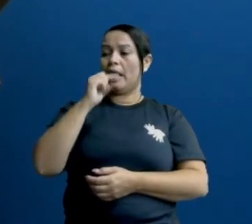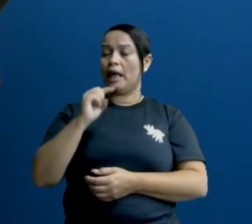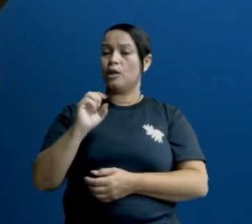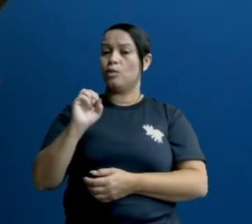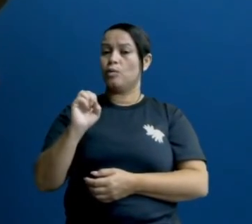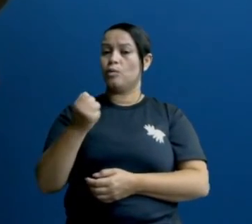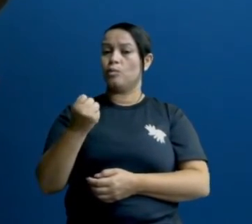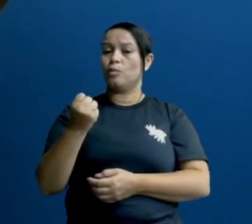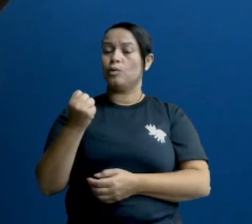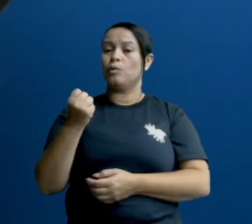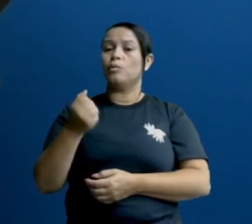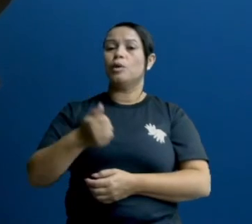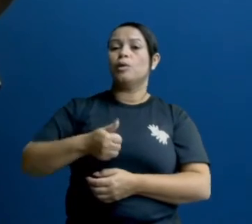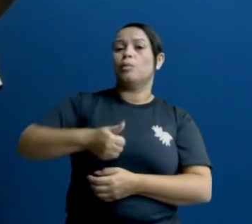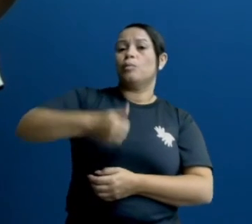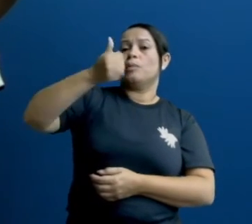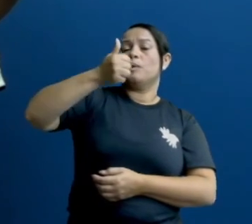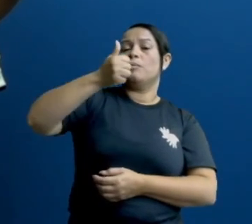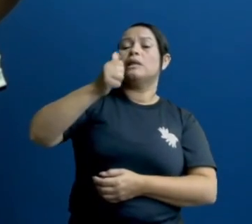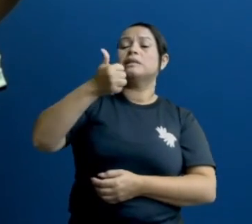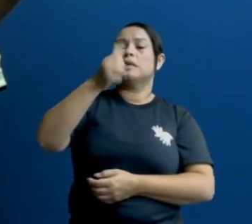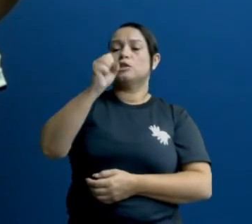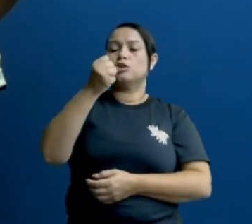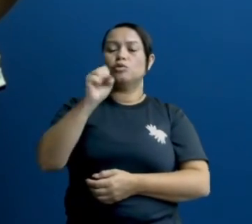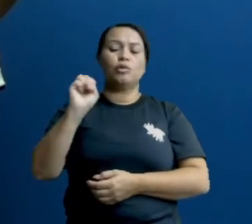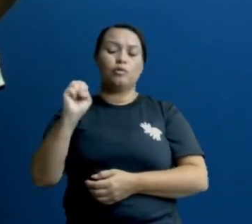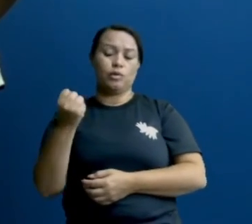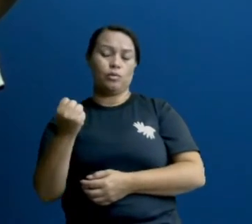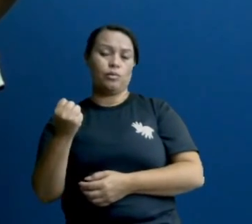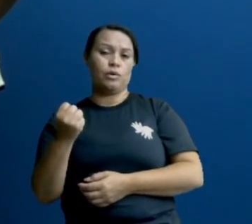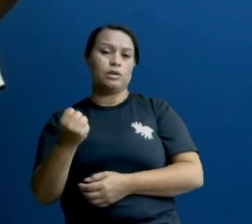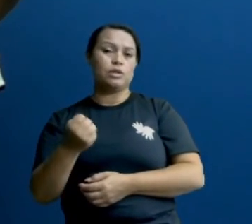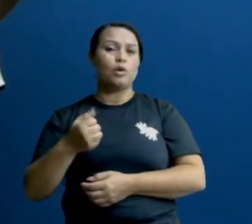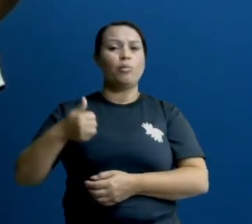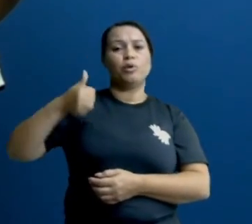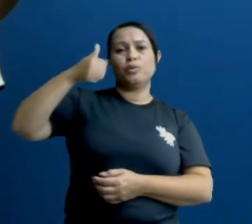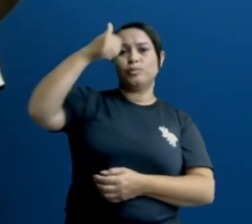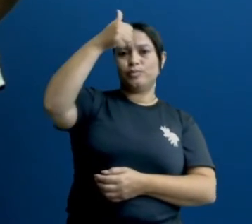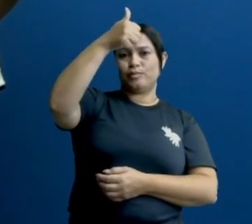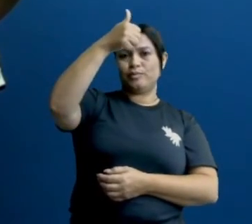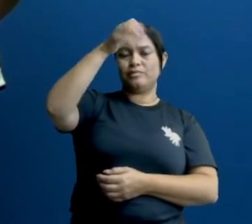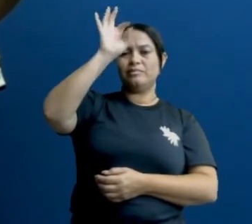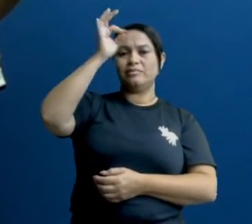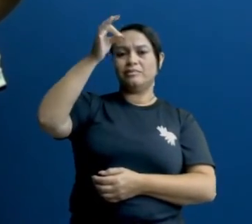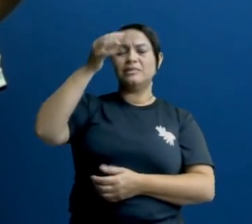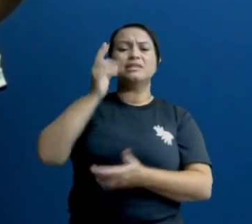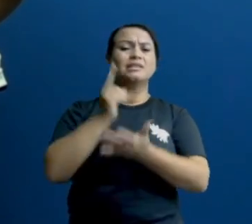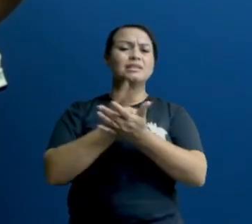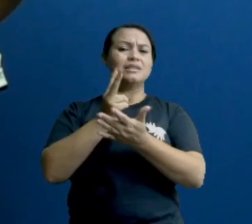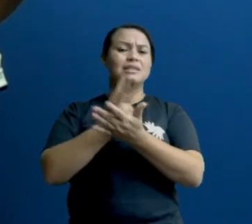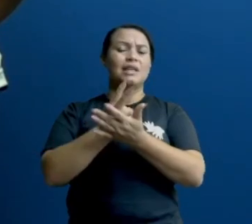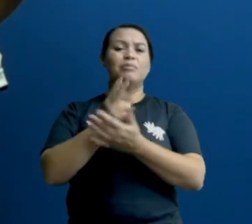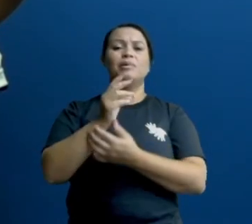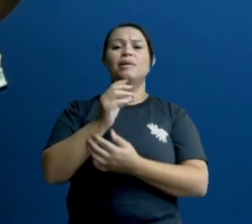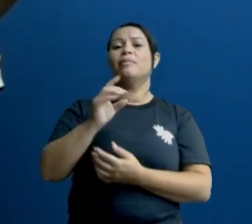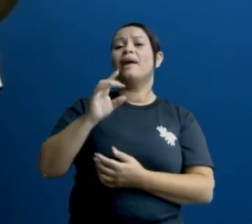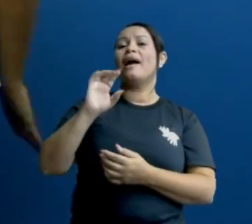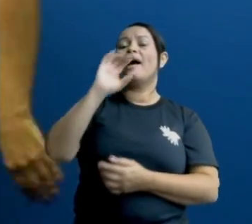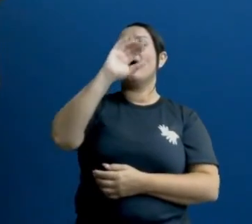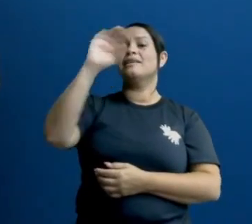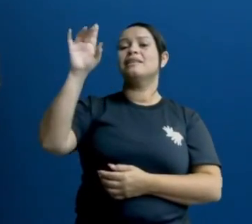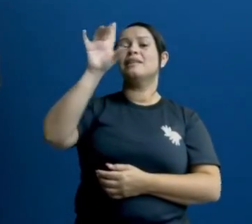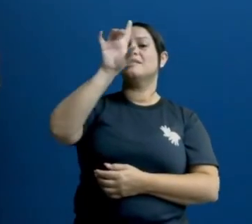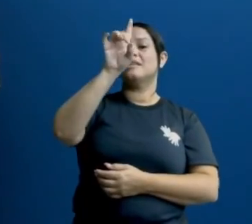e subo o primeiro. Então, se é 18, fica o 8 e sobe o primeiro para a casa das dezenas,